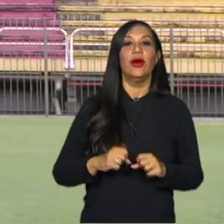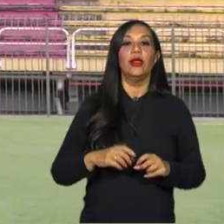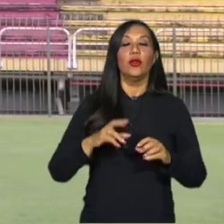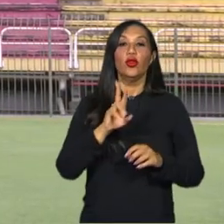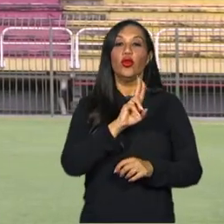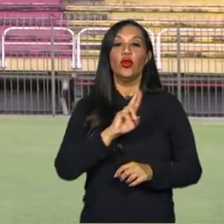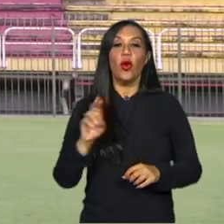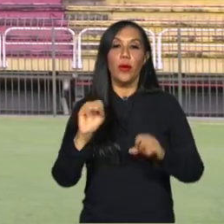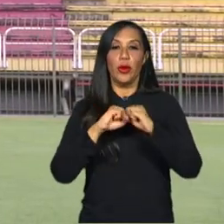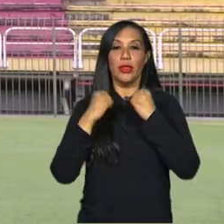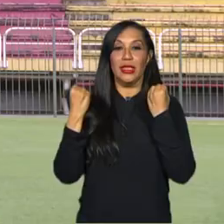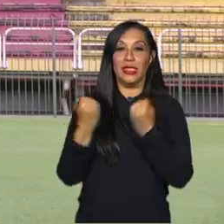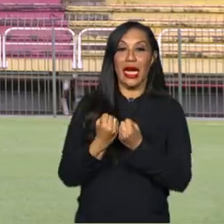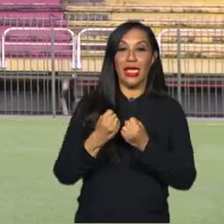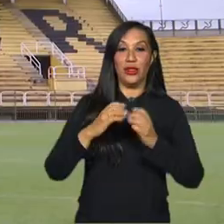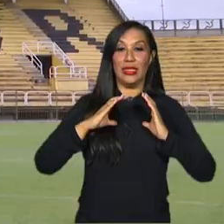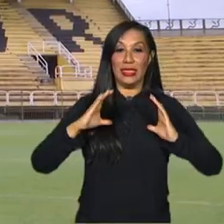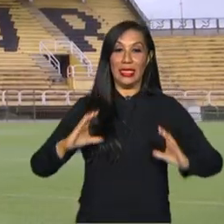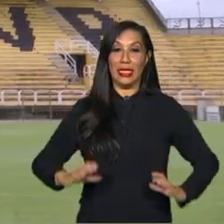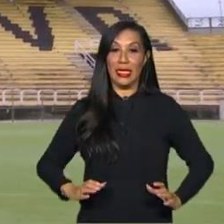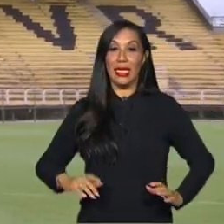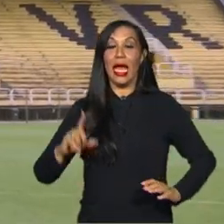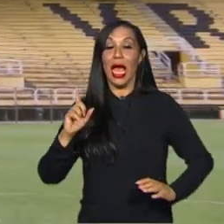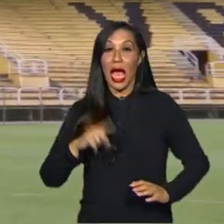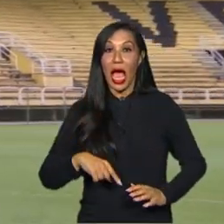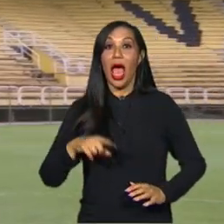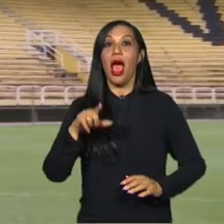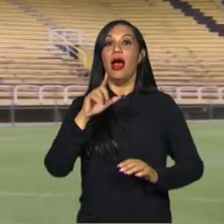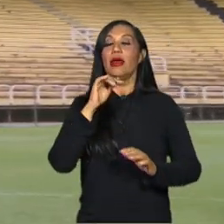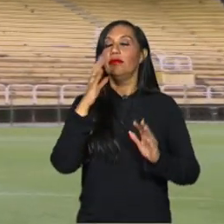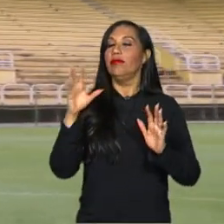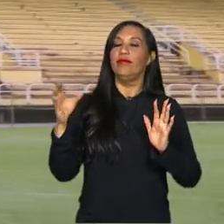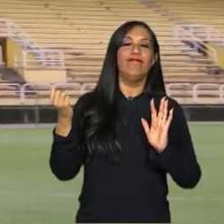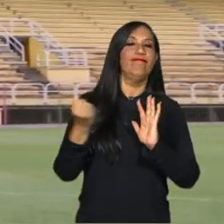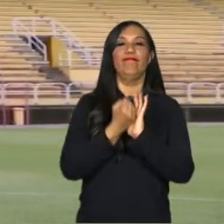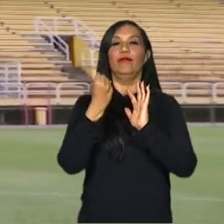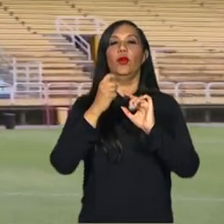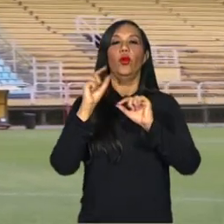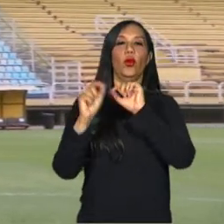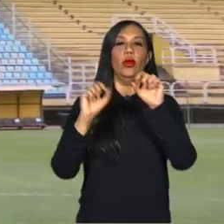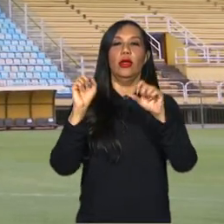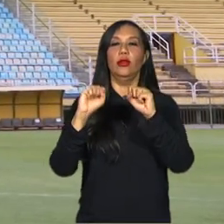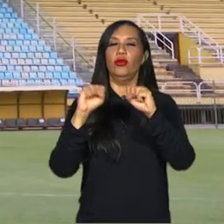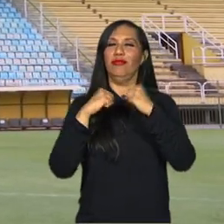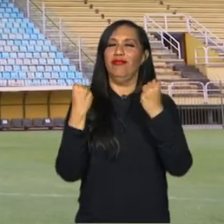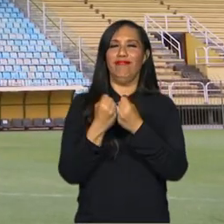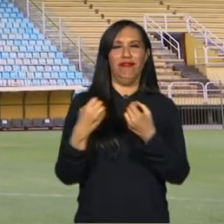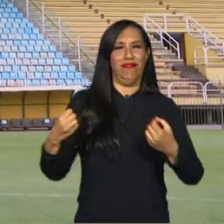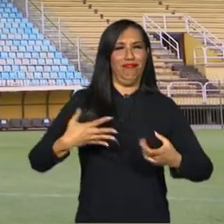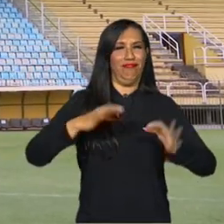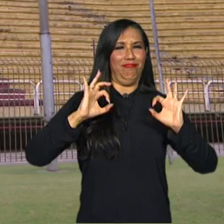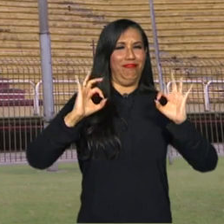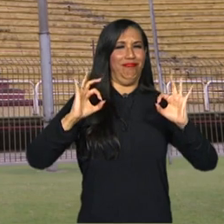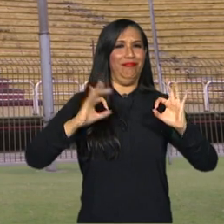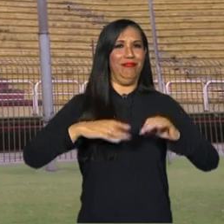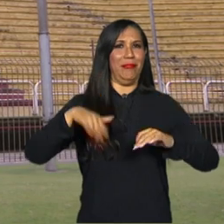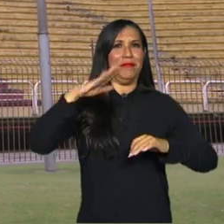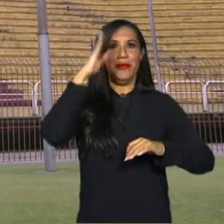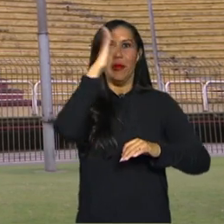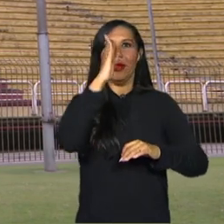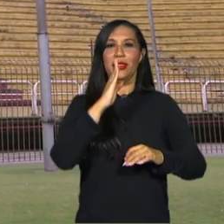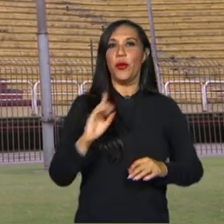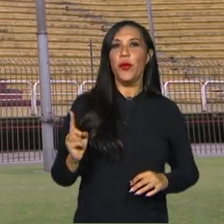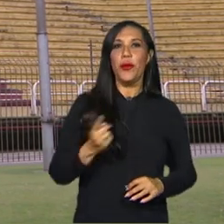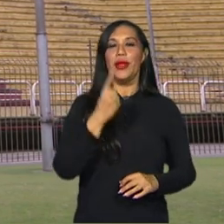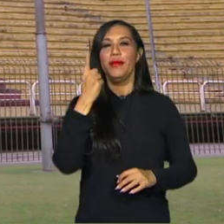o nome de Estádio da Cidadania, ele passou a ser considerado um dos mais modernos do Brasil e o primeiro